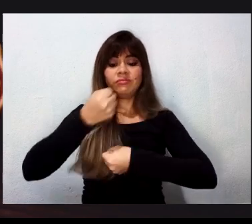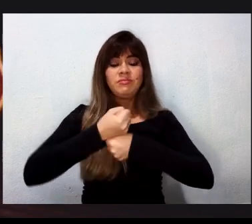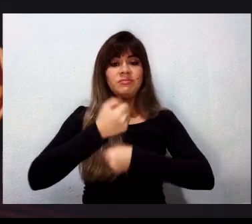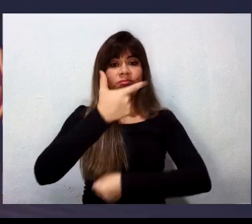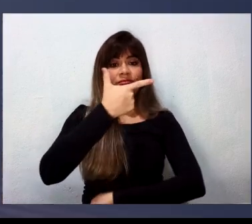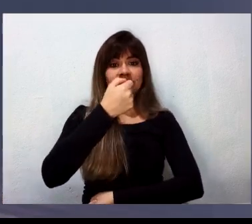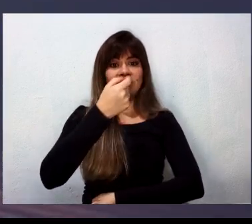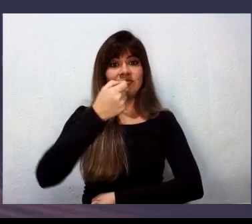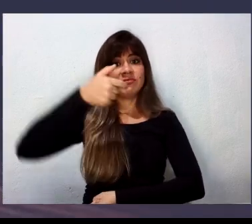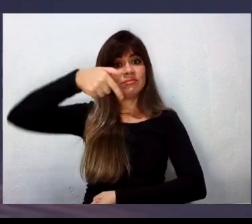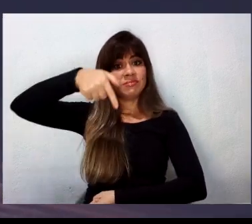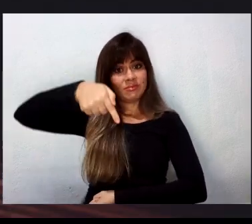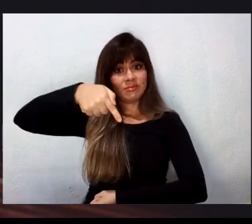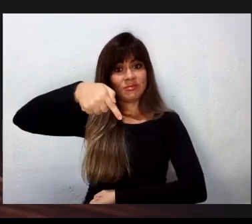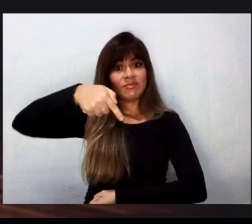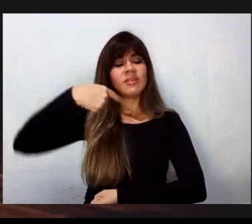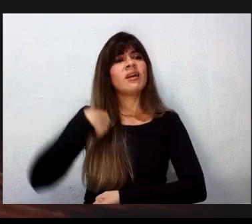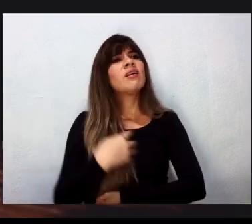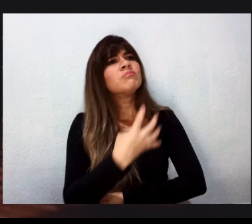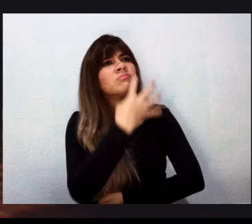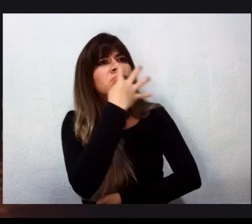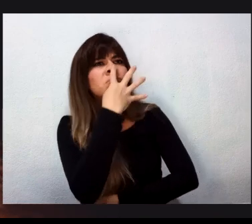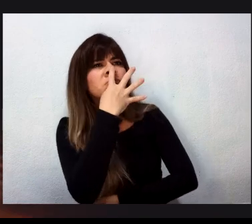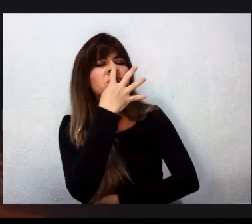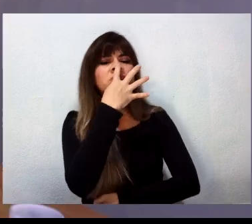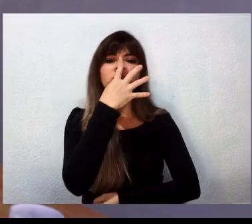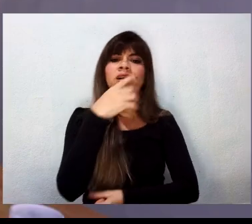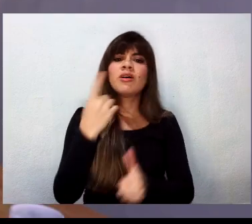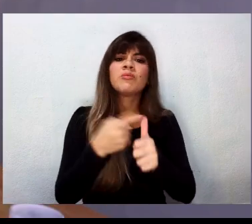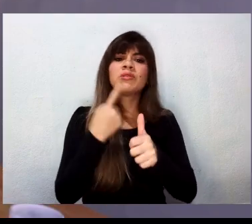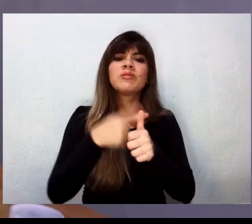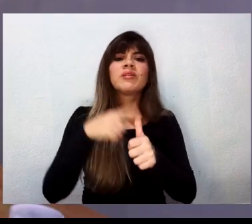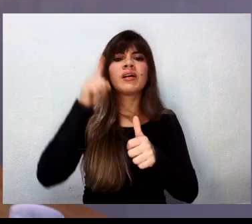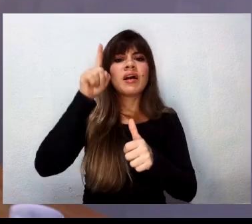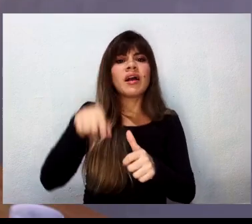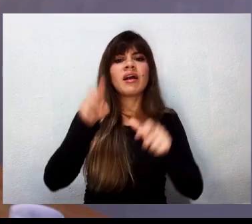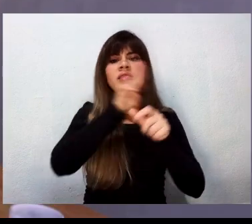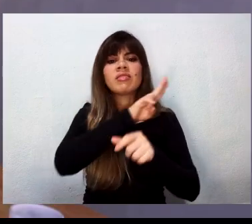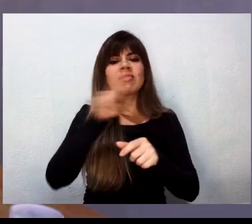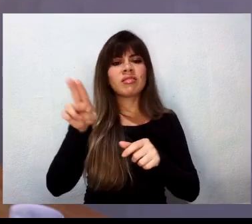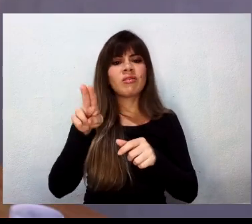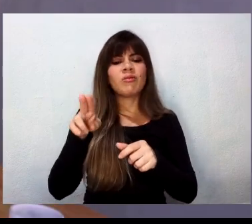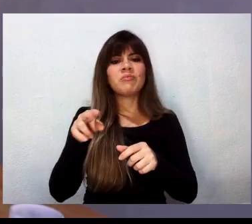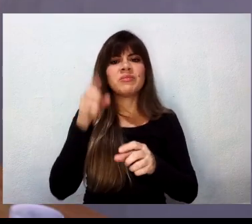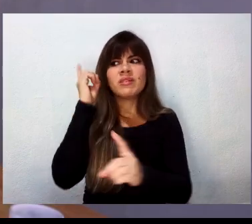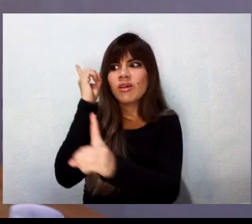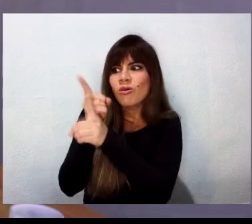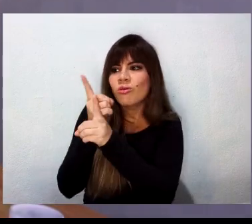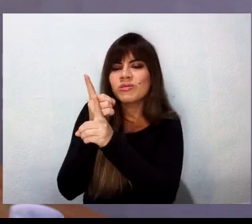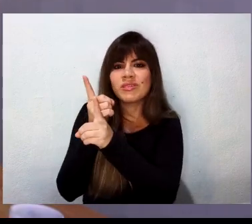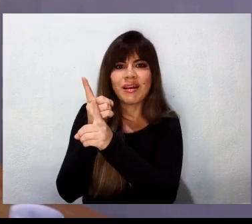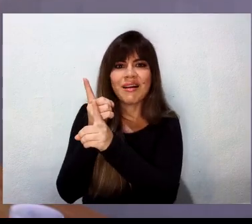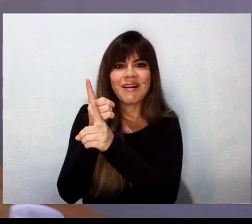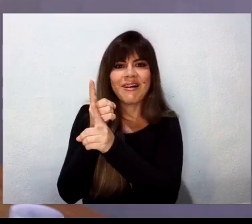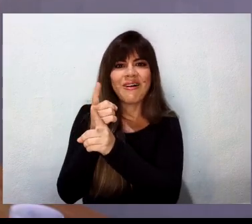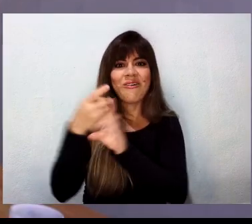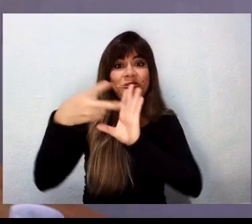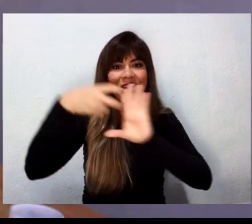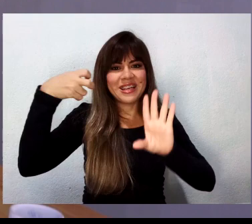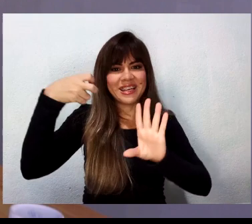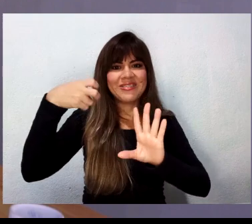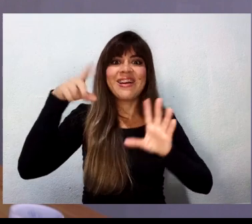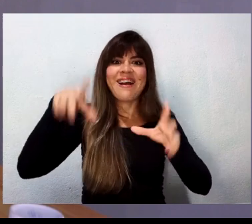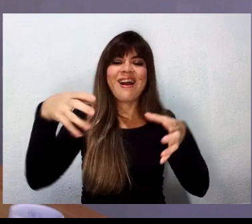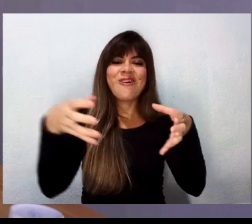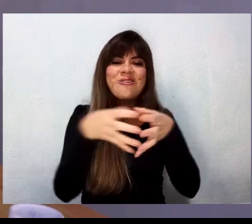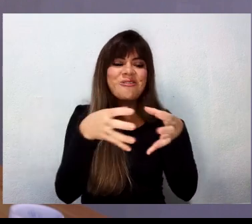Em 2007, eu assisti uma esquete chamada Desvendando um Crime. Silviane Lima. E o